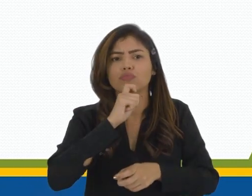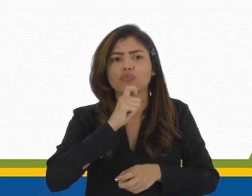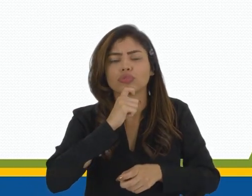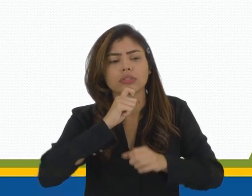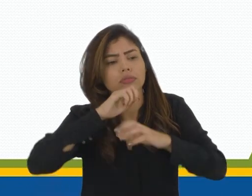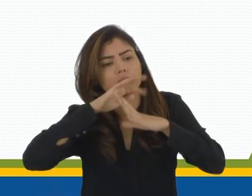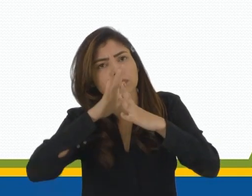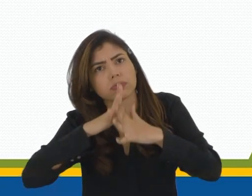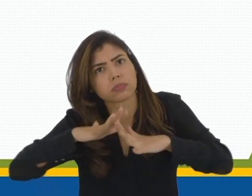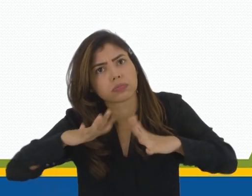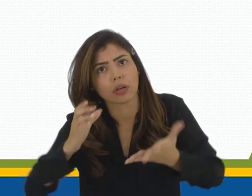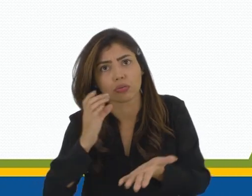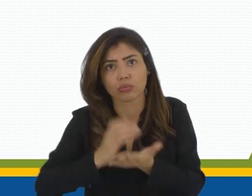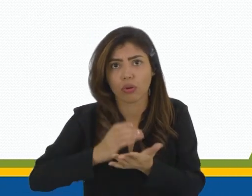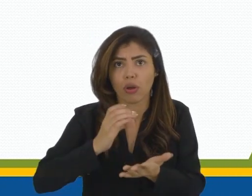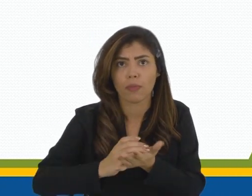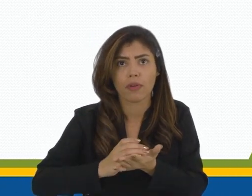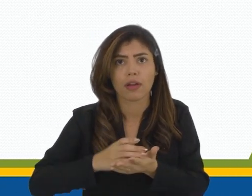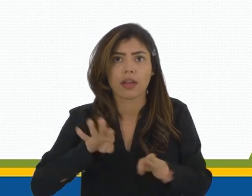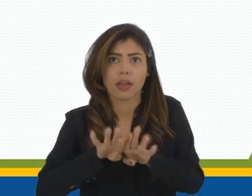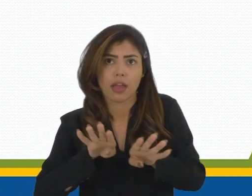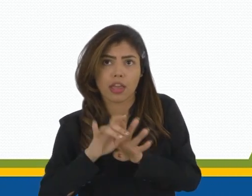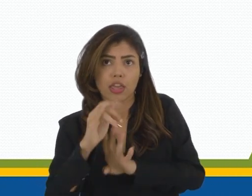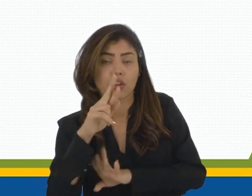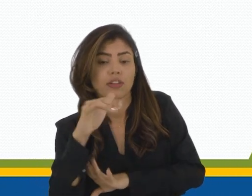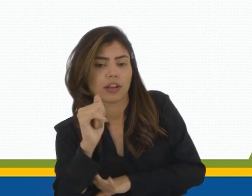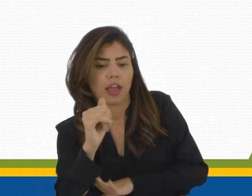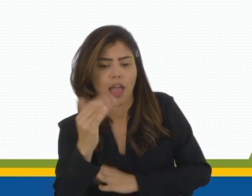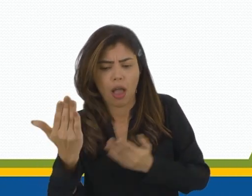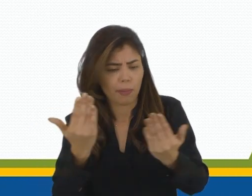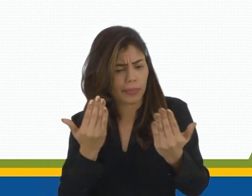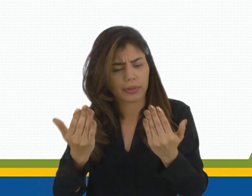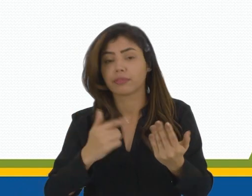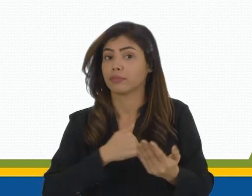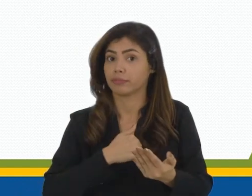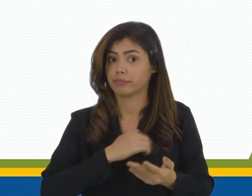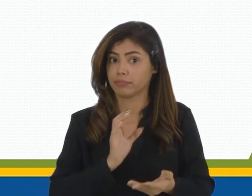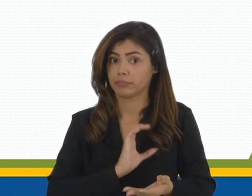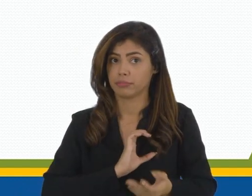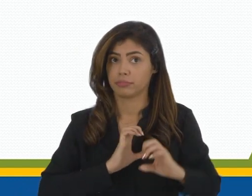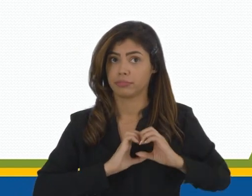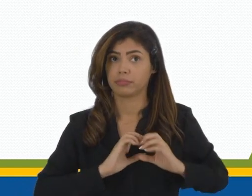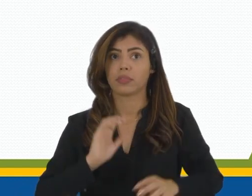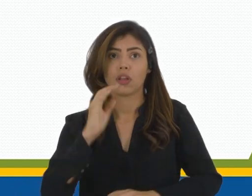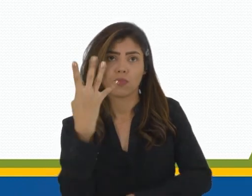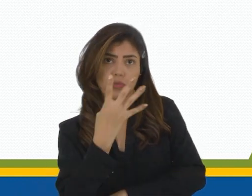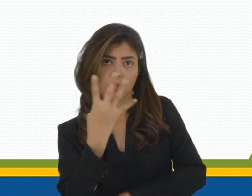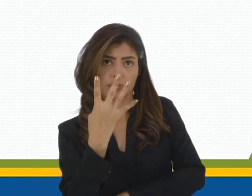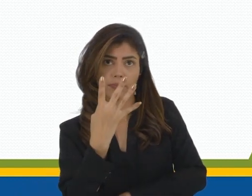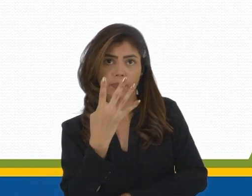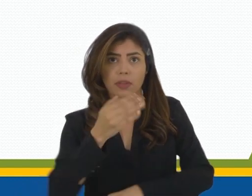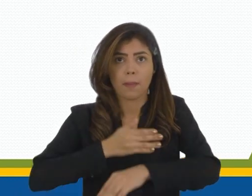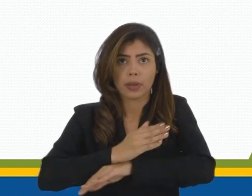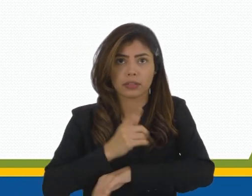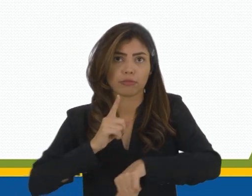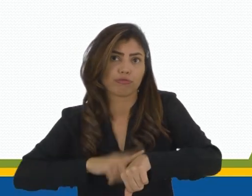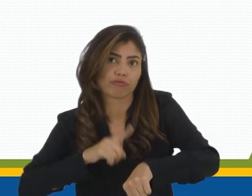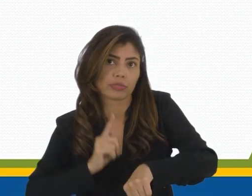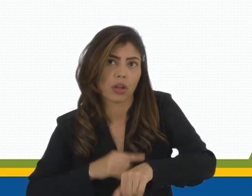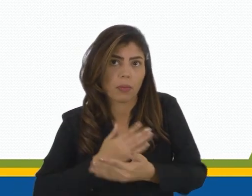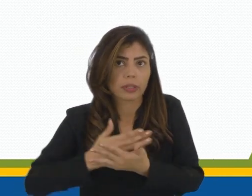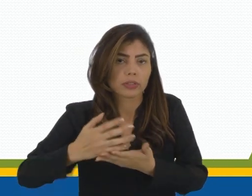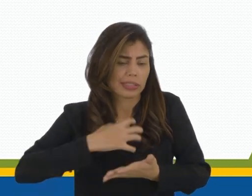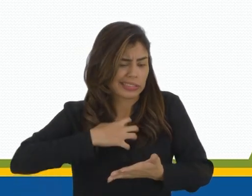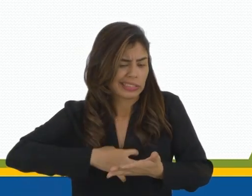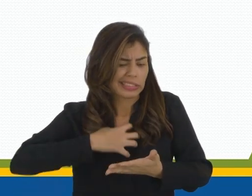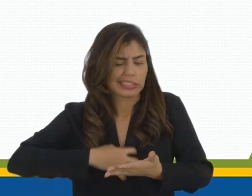seu copo e, ironicamente, comparava-o ao seu coração. E número 4. Com o passar dos tempos, começou